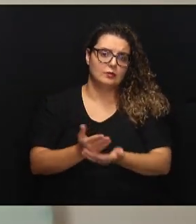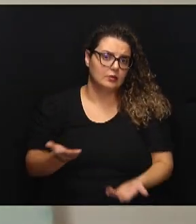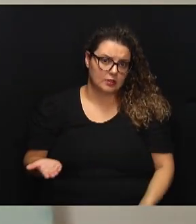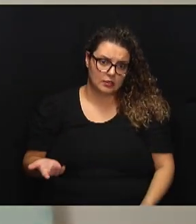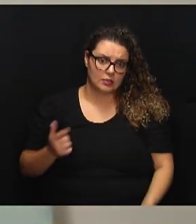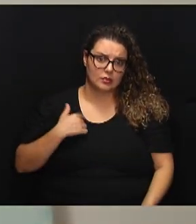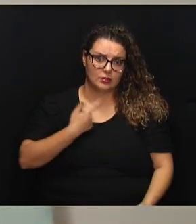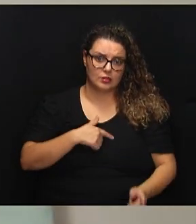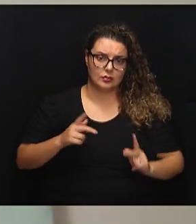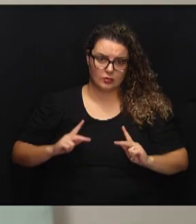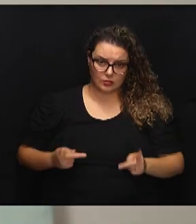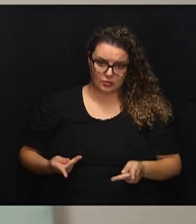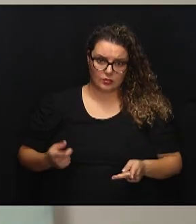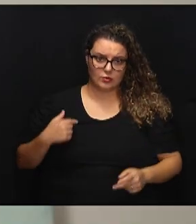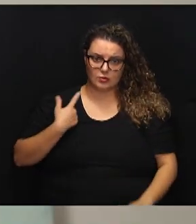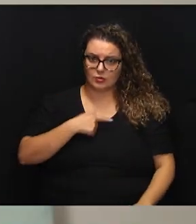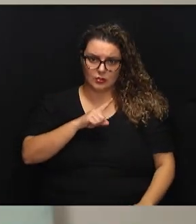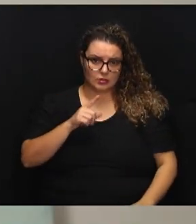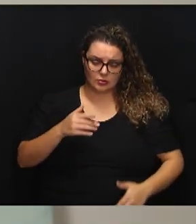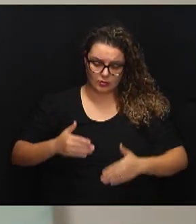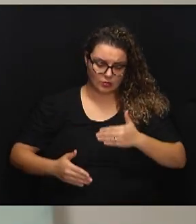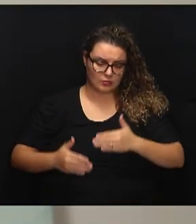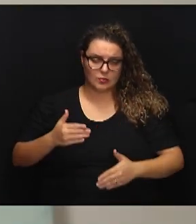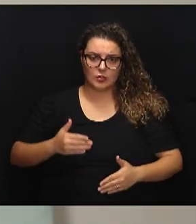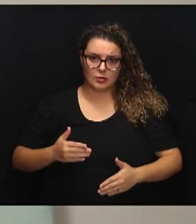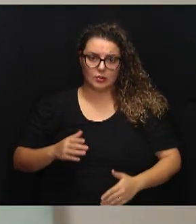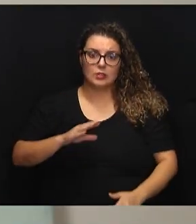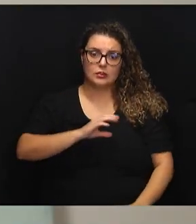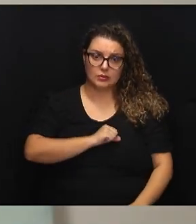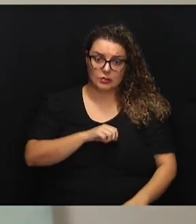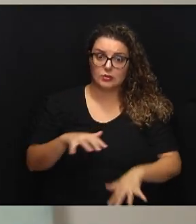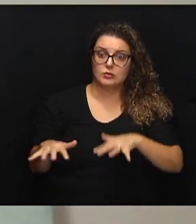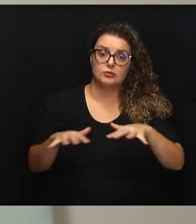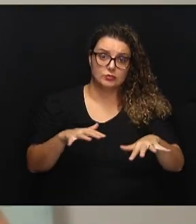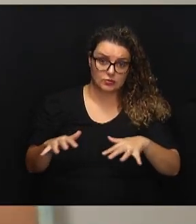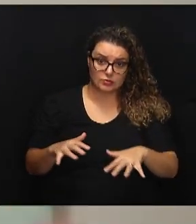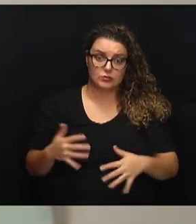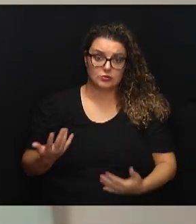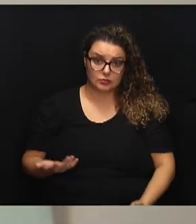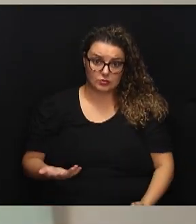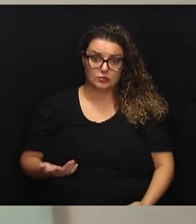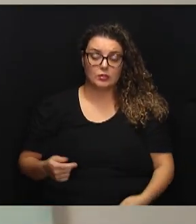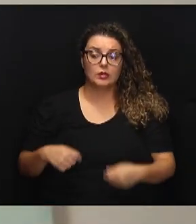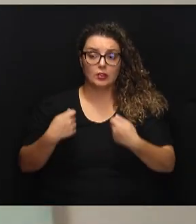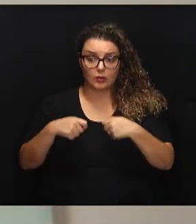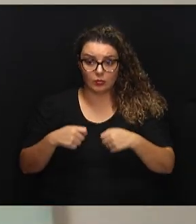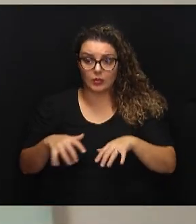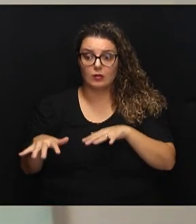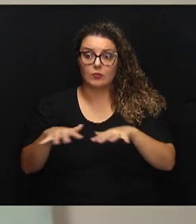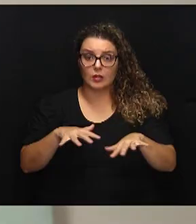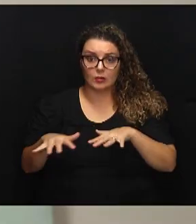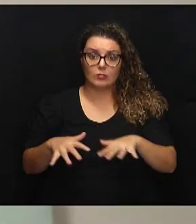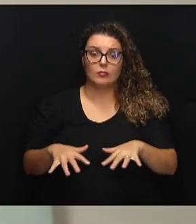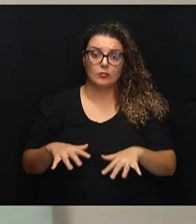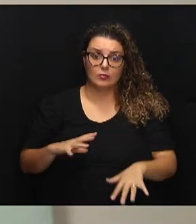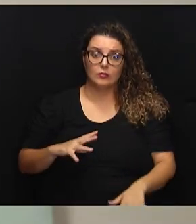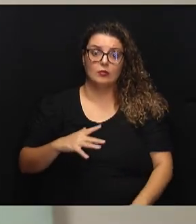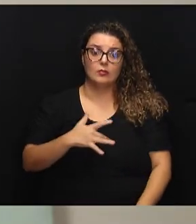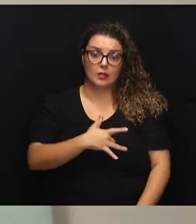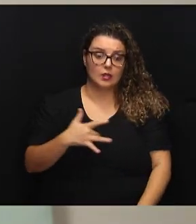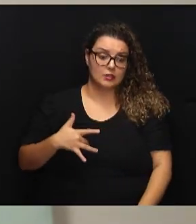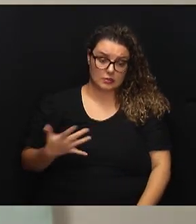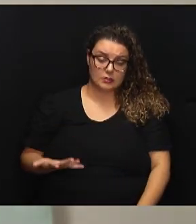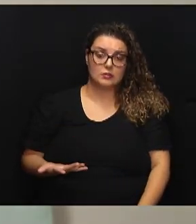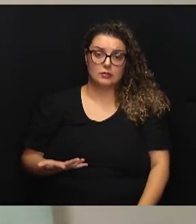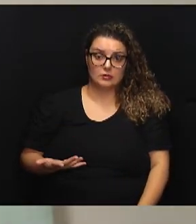somos humanos, nós não somos robôs. Então, a gente gosta de movimento, nós precisamos de movimento para ser saudáveis, e